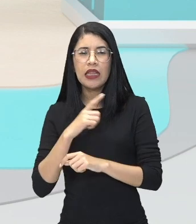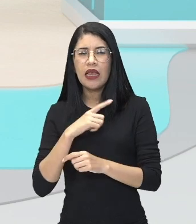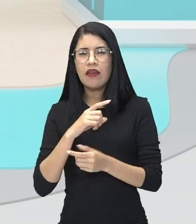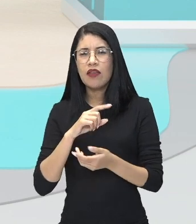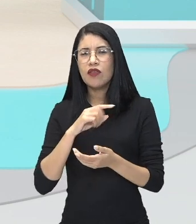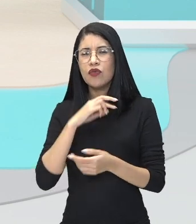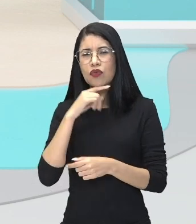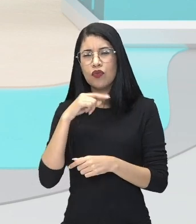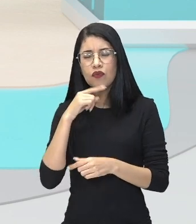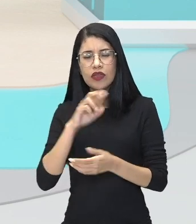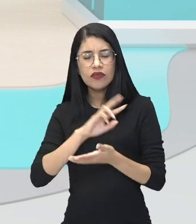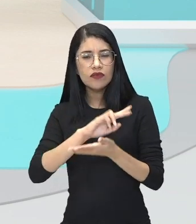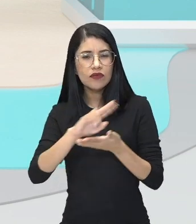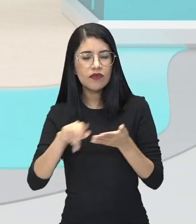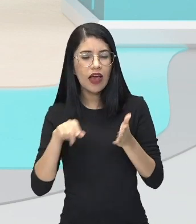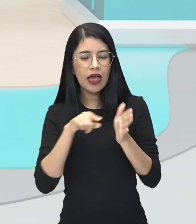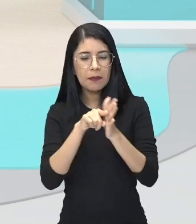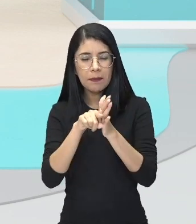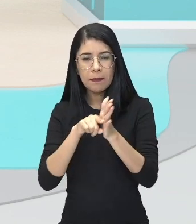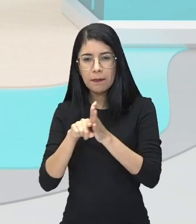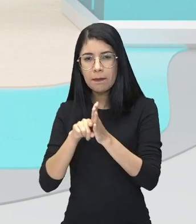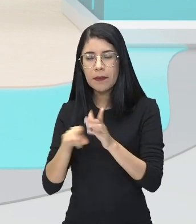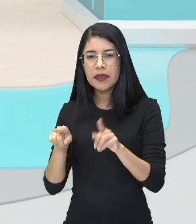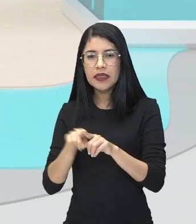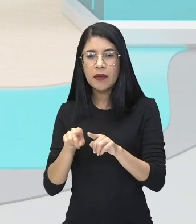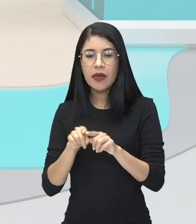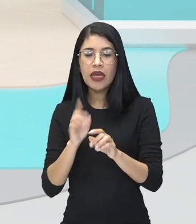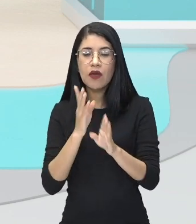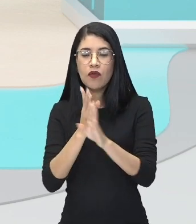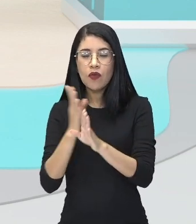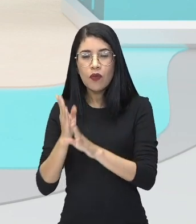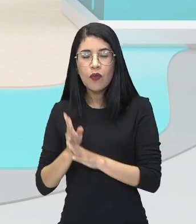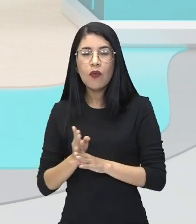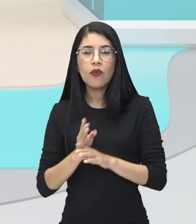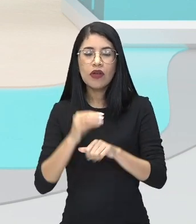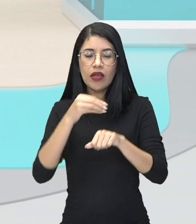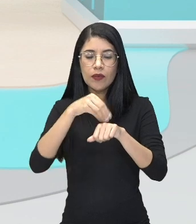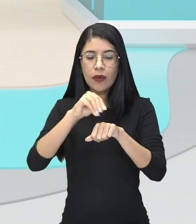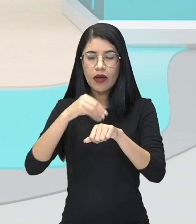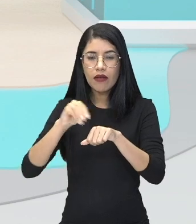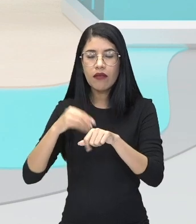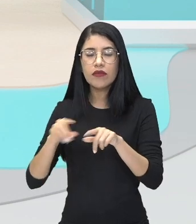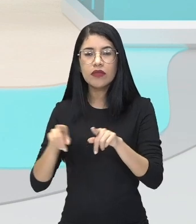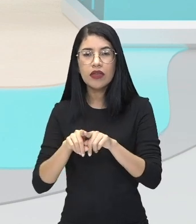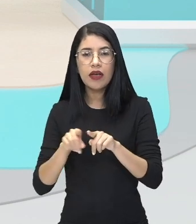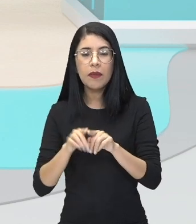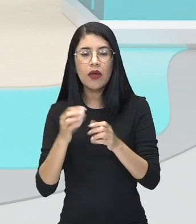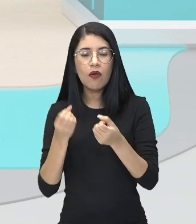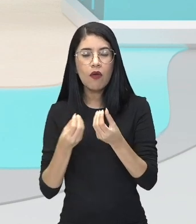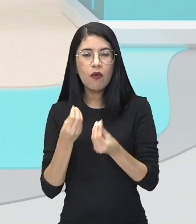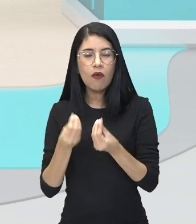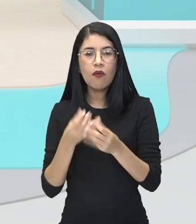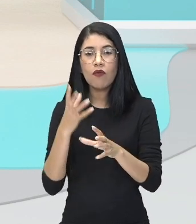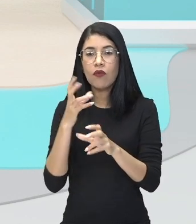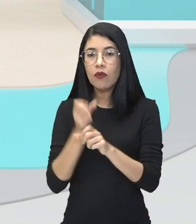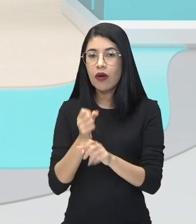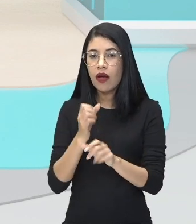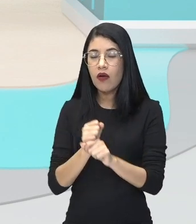sobre estudos, sobre o que os arqueólogos encontraram, né? A questão de calcular por que